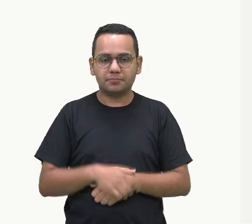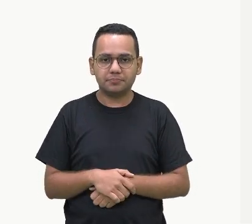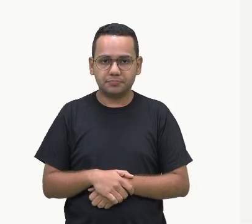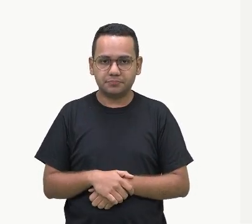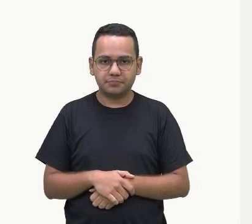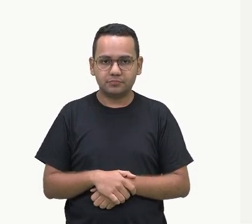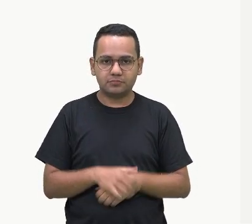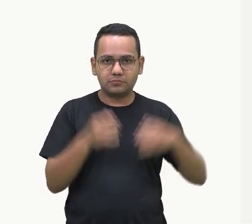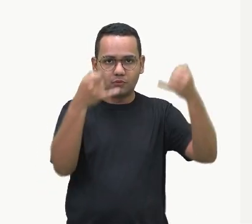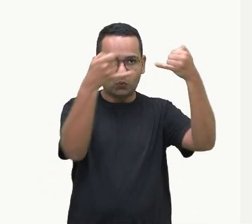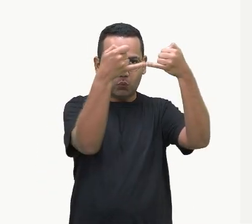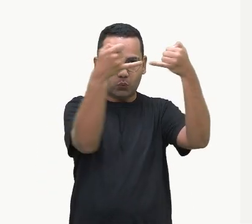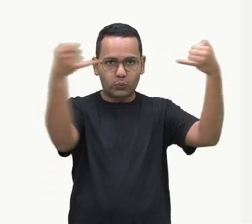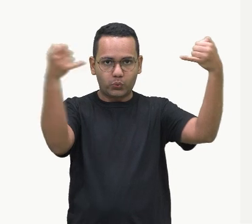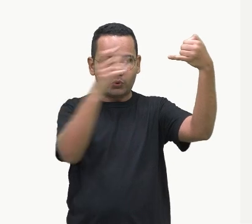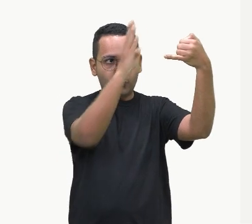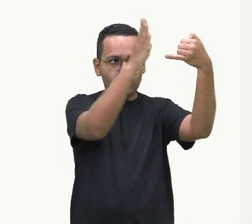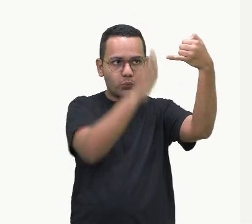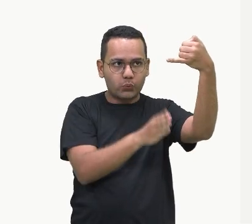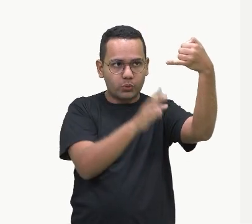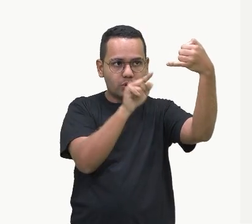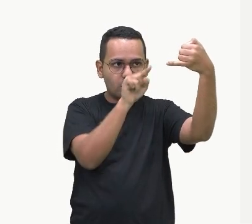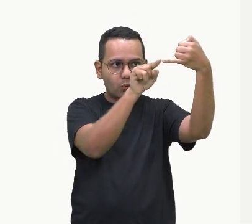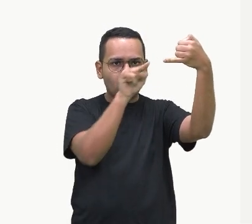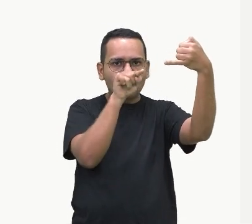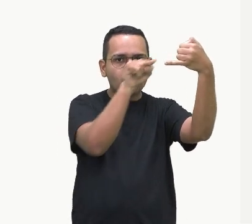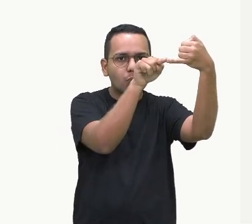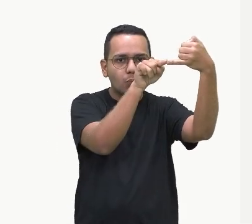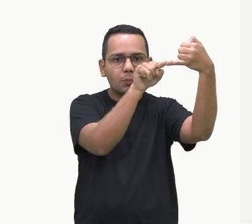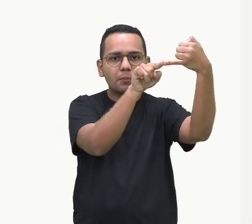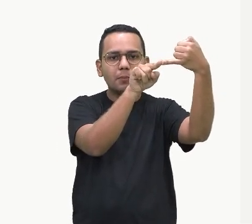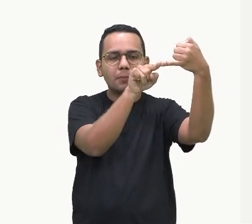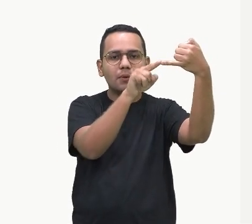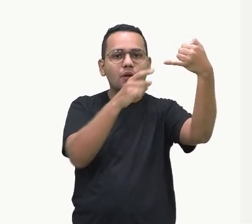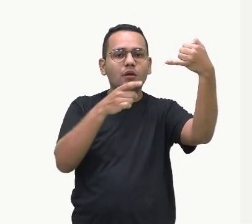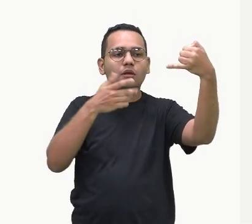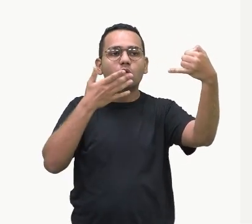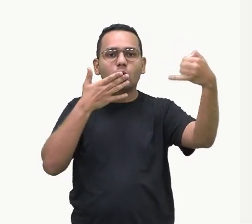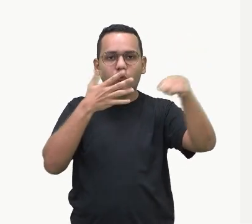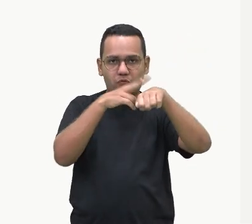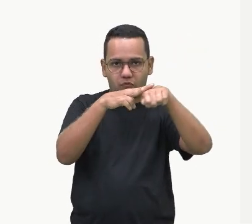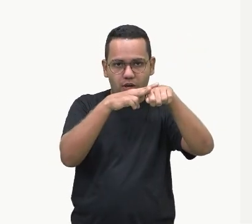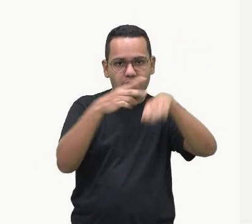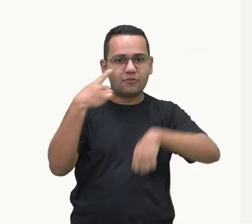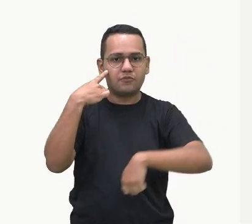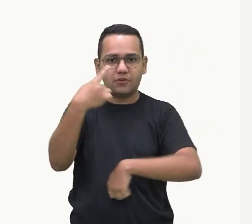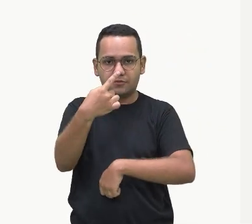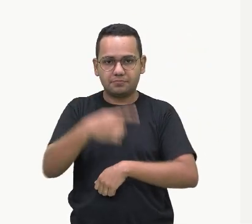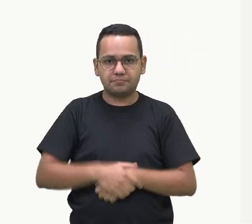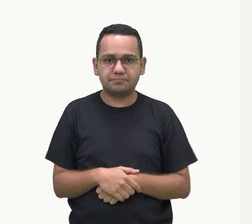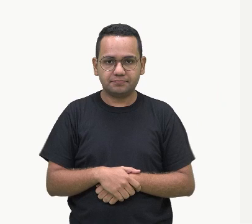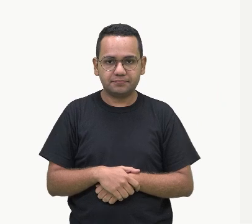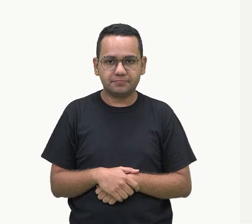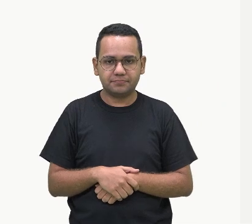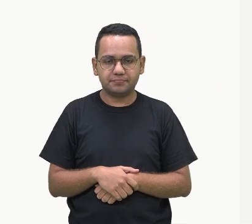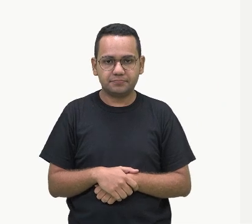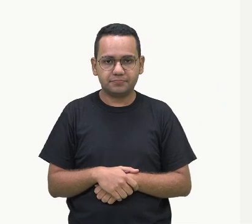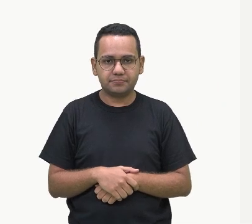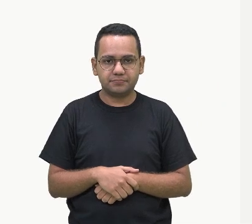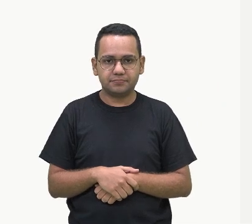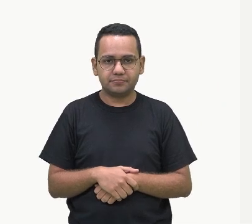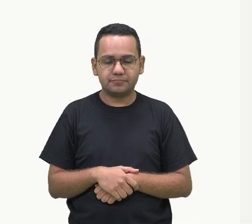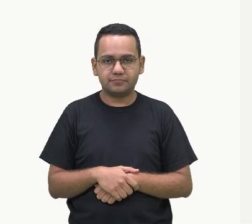a nossa reta A com a nossa reta T, nós estamos marcando o ponto